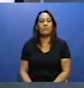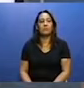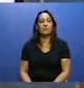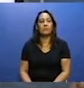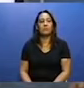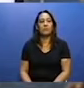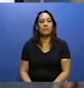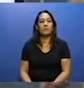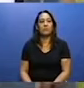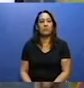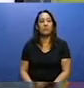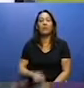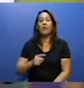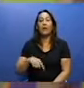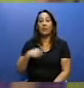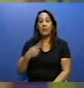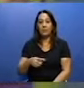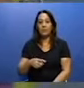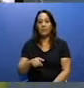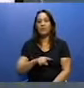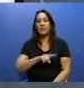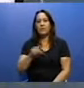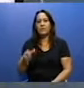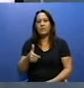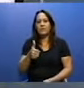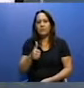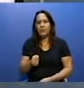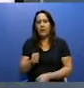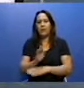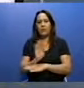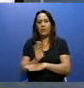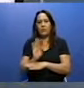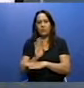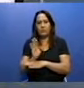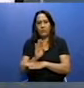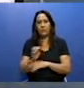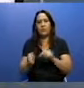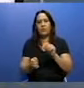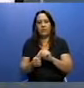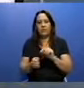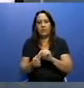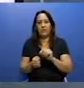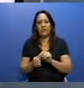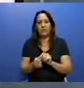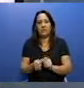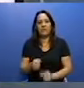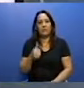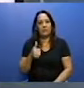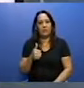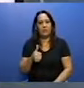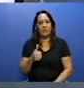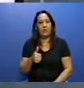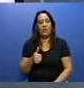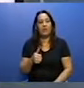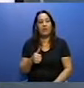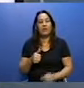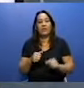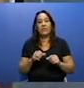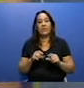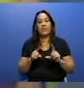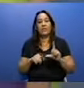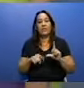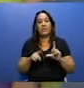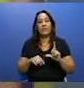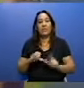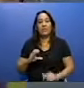Depois dá o pause para continuar, tá bom? Na letra B não é mais para desenhar, é para eu raciocinar